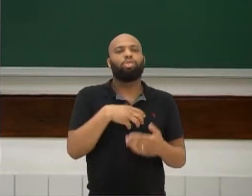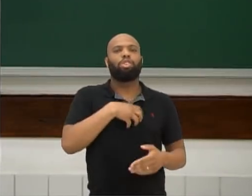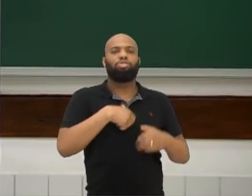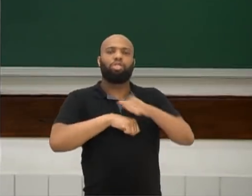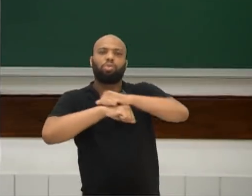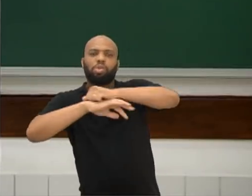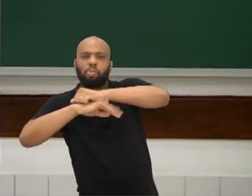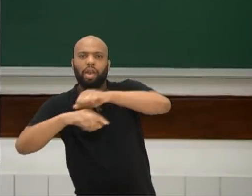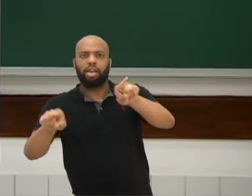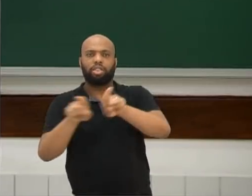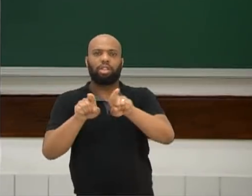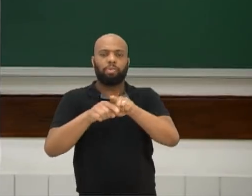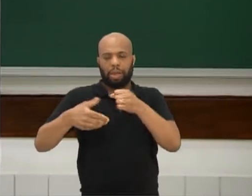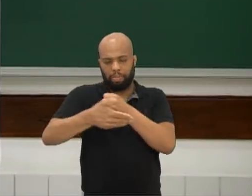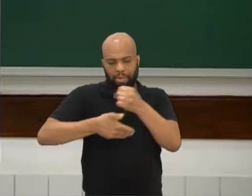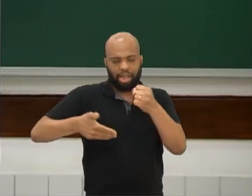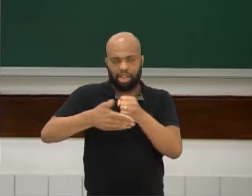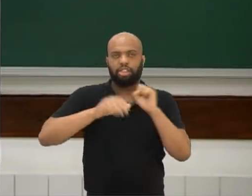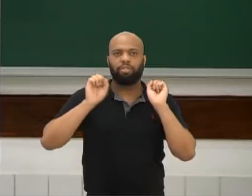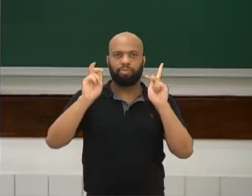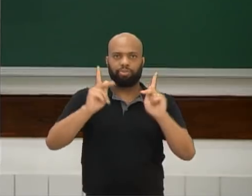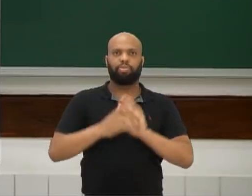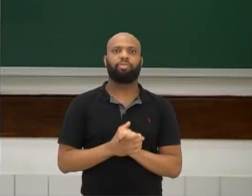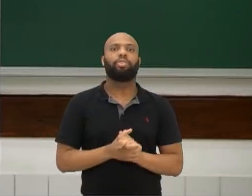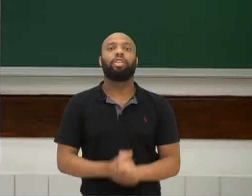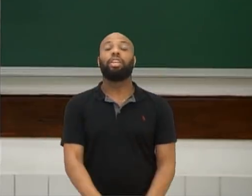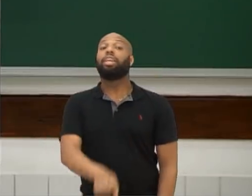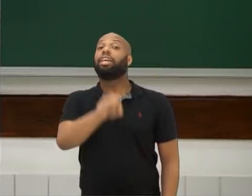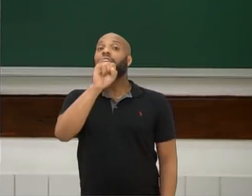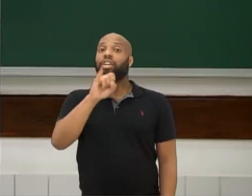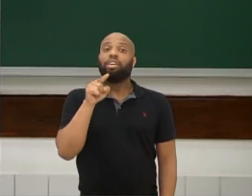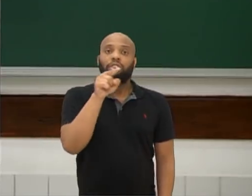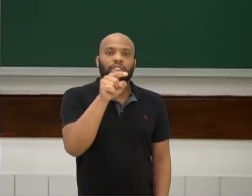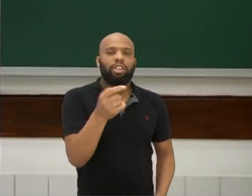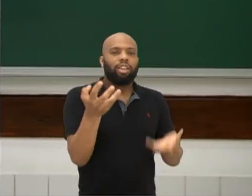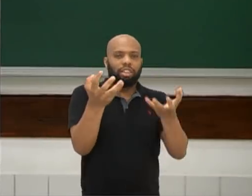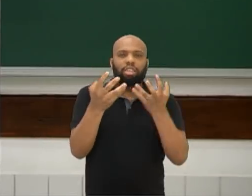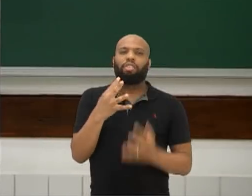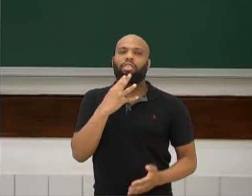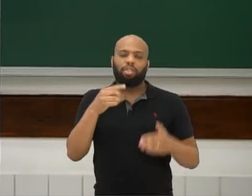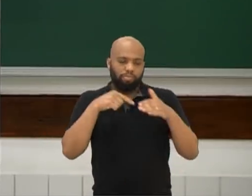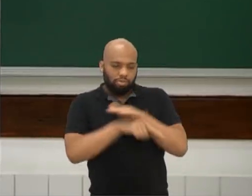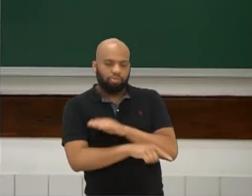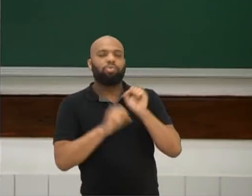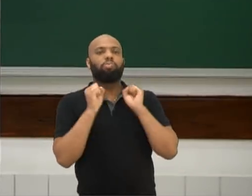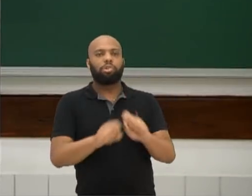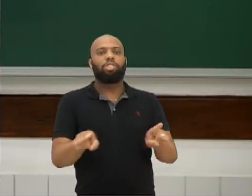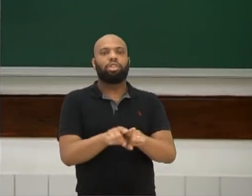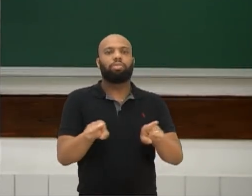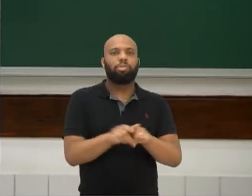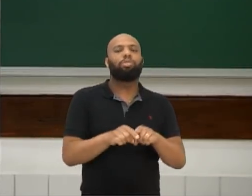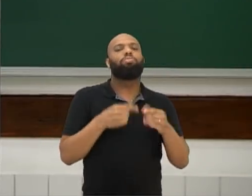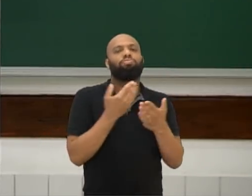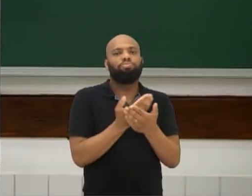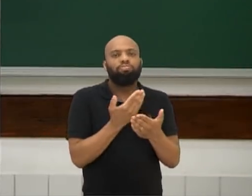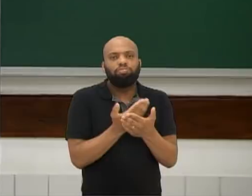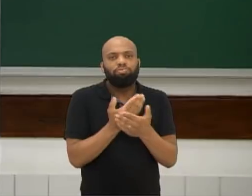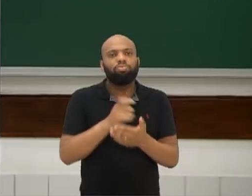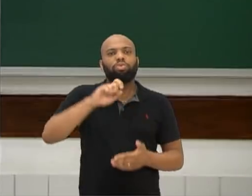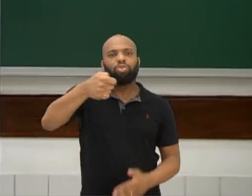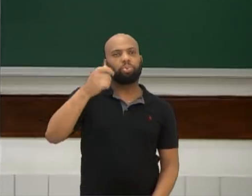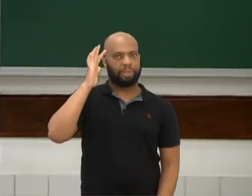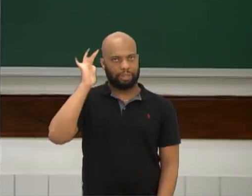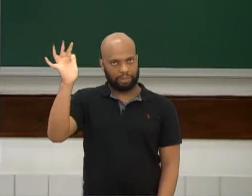ácidos, relacionados às bases. Tá bom, pessoal? Se você quer conhecer um pouquinho, você pode, inclusive, procurar um pouco mais sobre